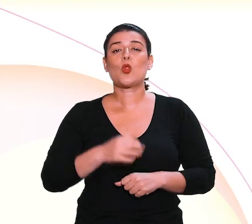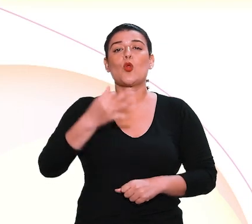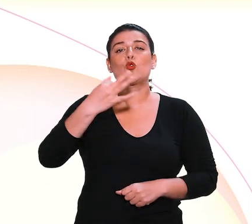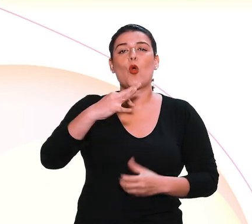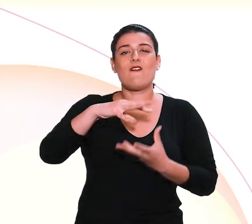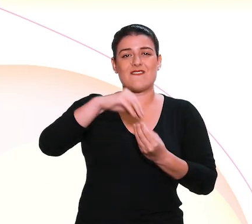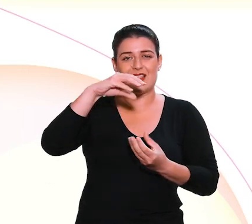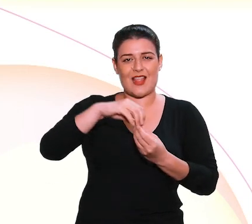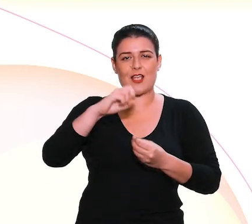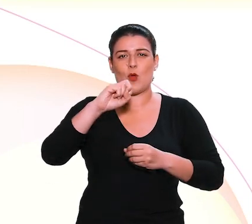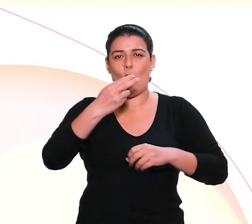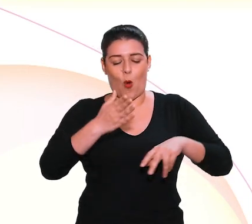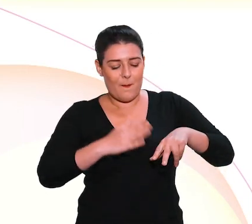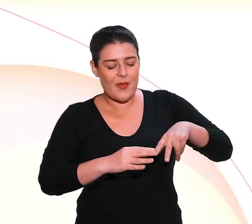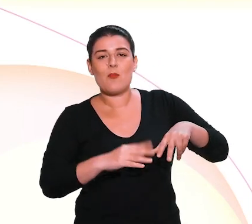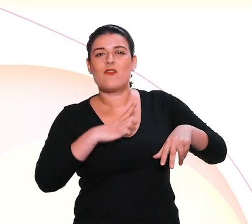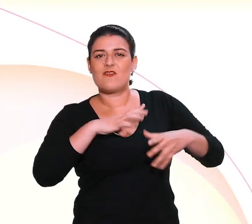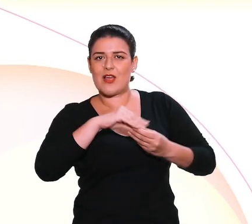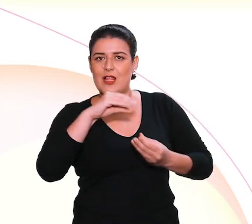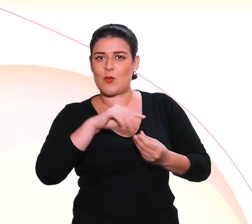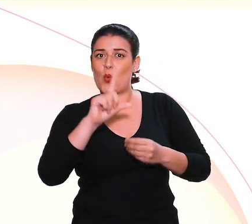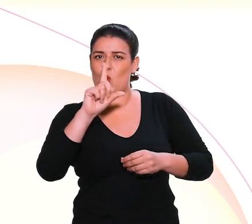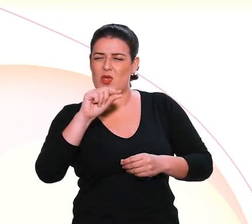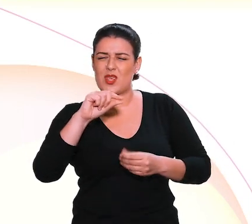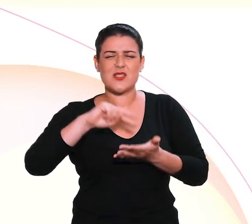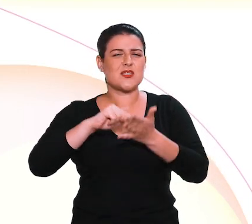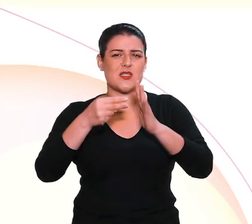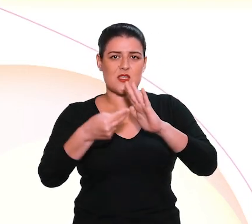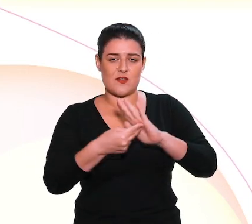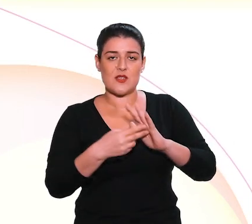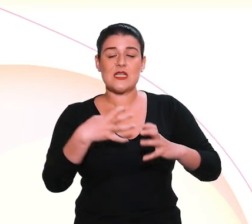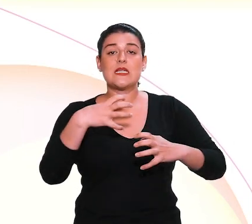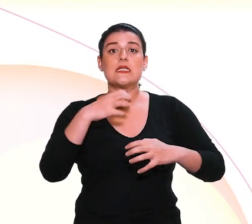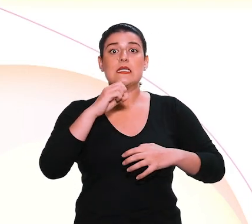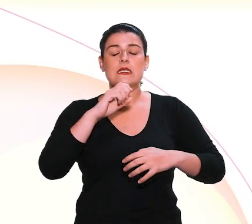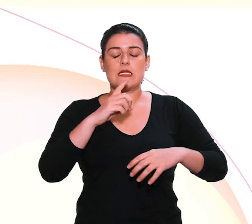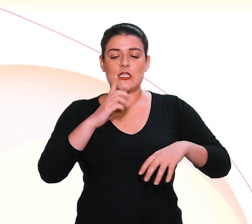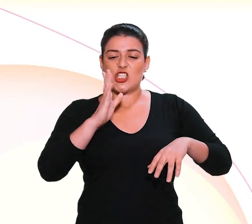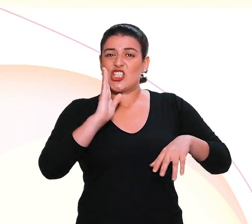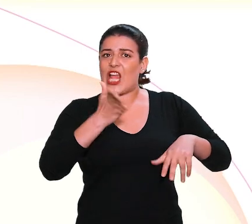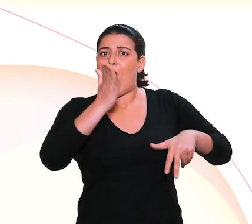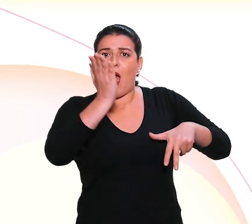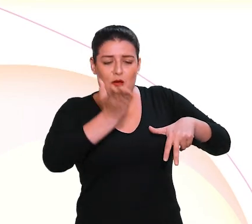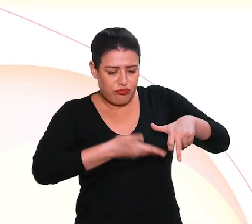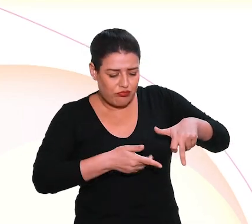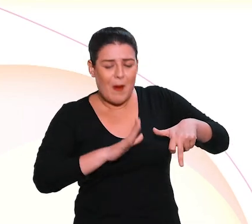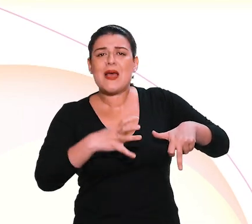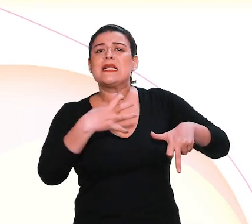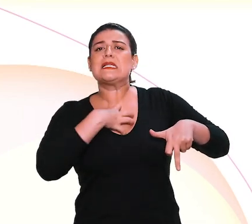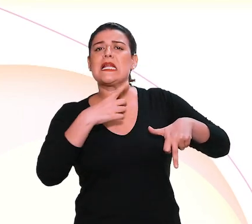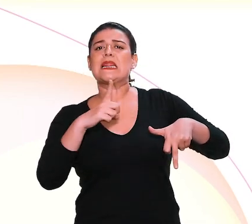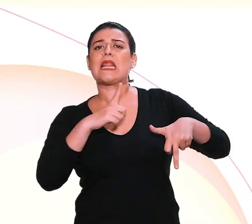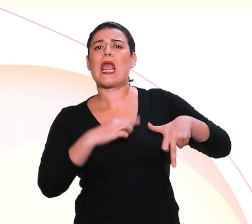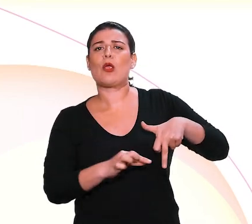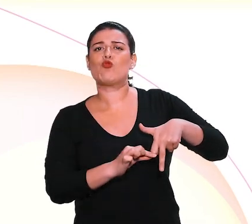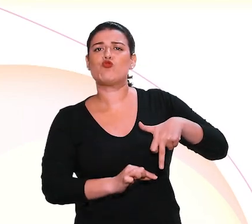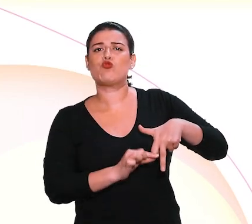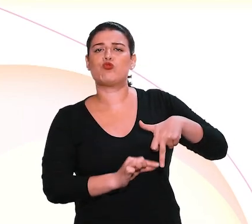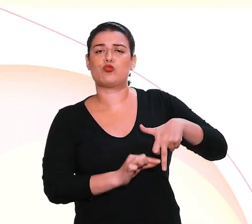fantasma são duas condições que podem acontecer. O membro fantasma é a sensação, a percepção de que o membro existe ainda quando ele não